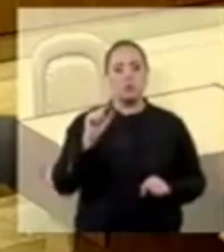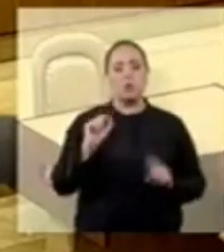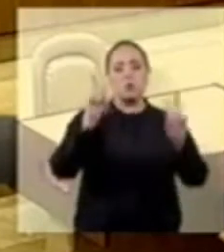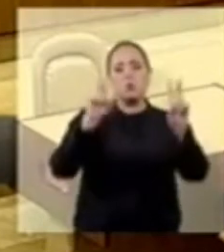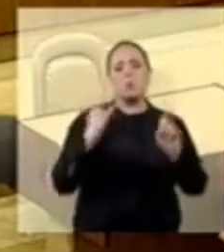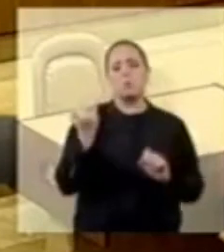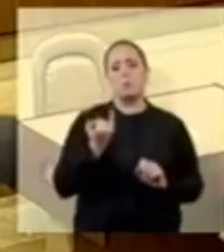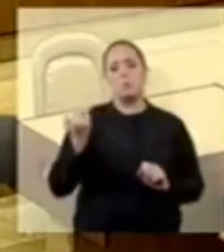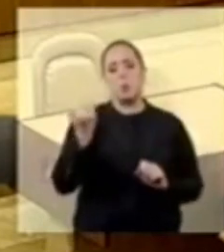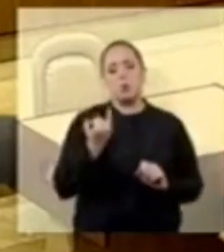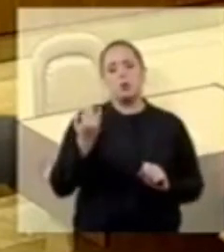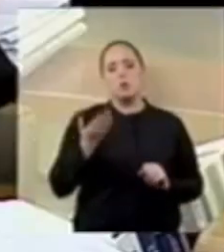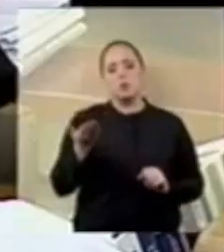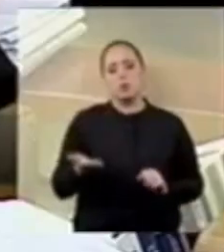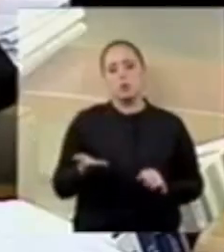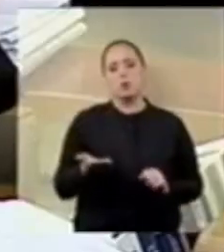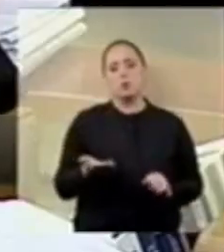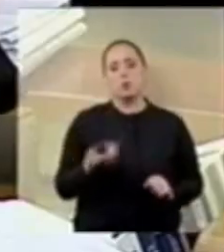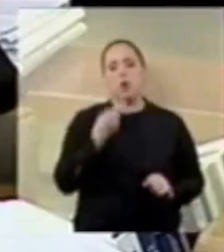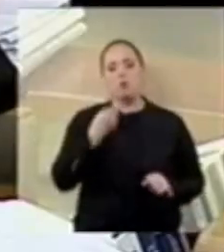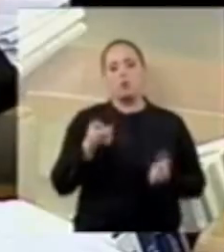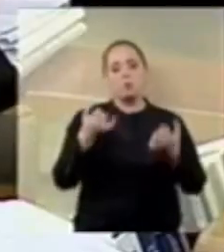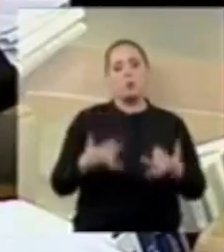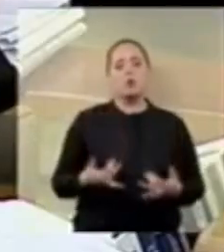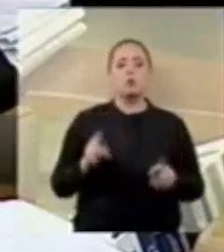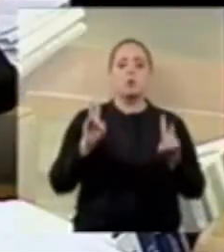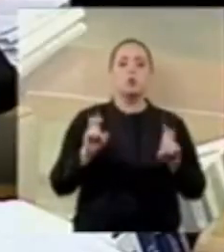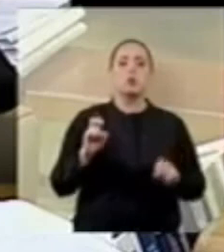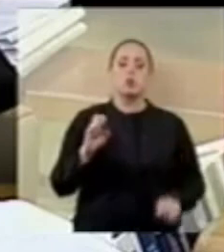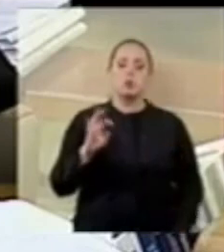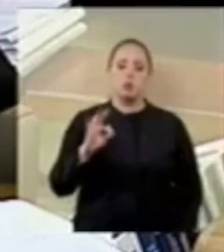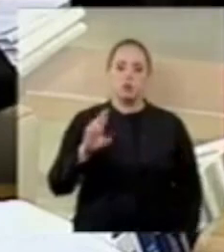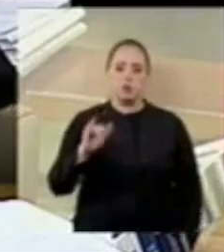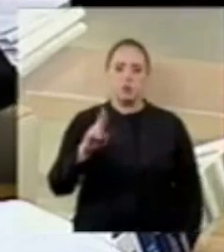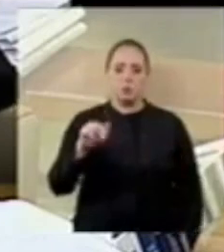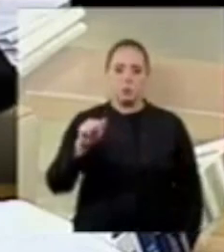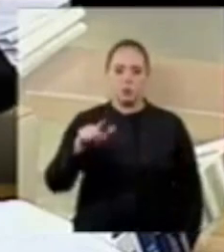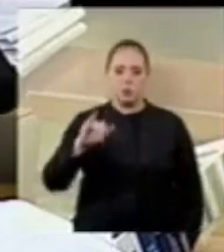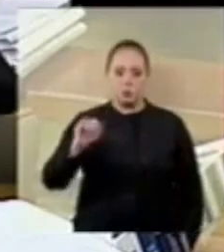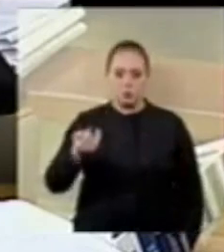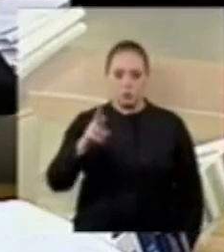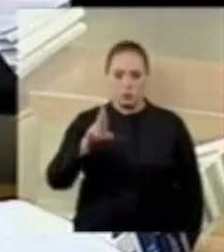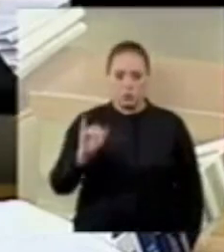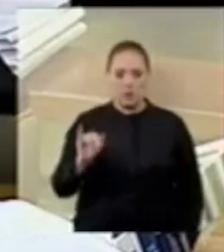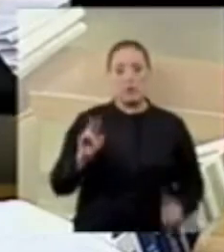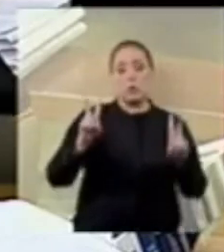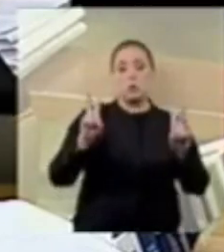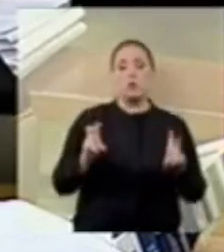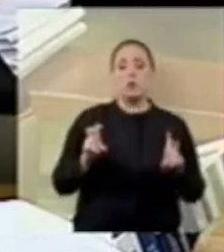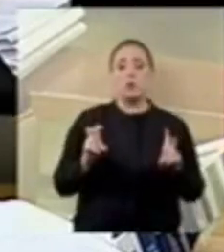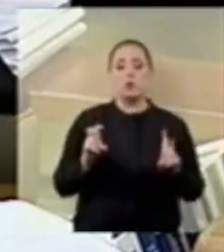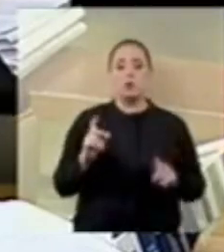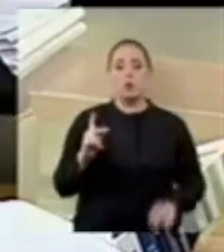por aquilo que vossa excelência mencionou a respeito do tribunal do júri que foi o caso do